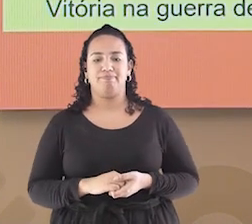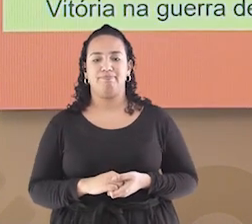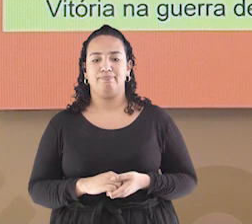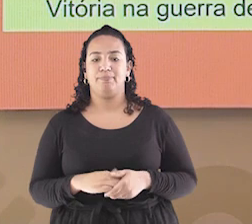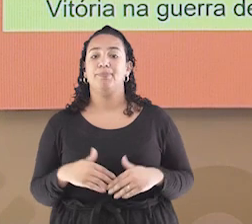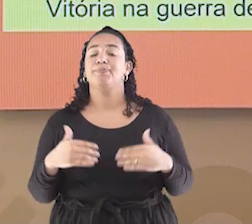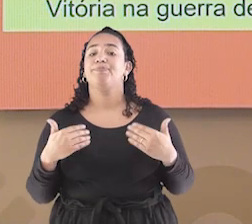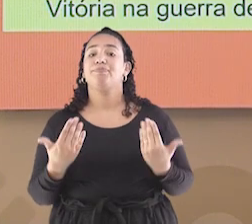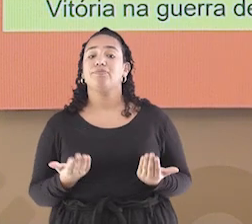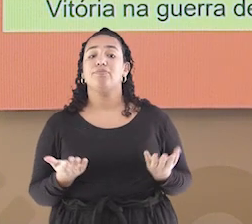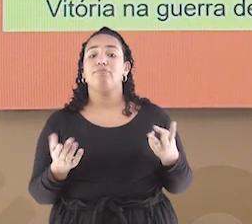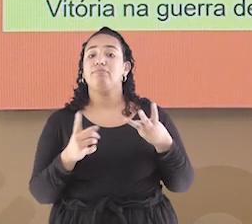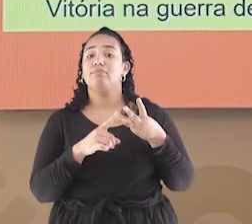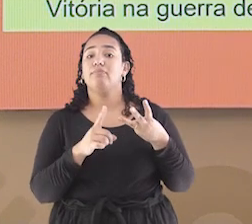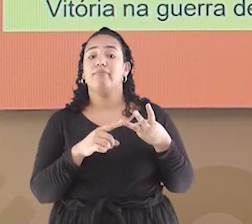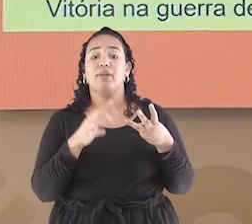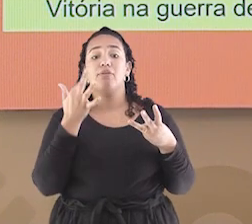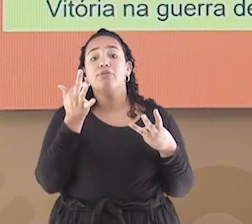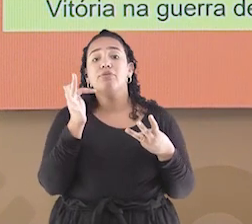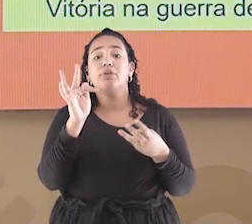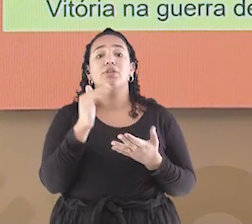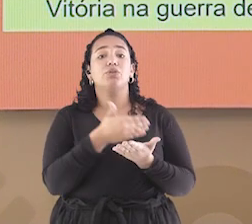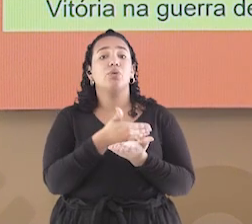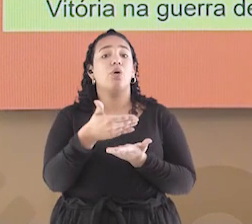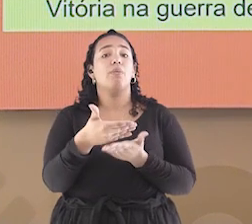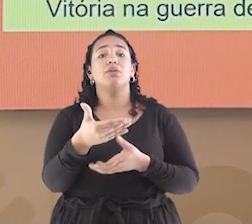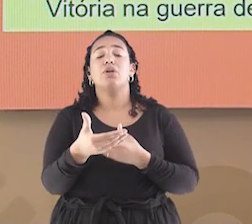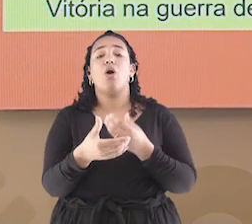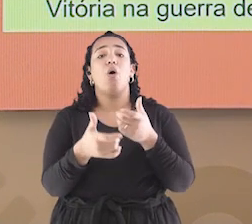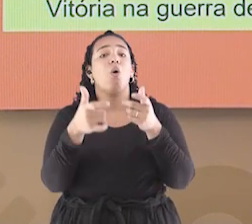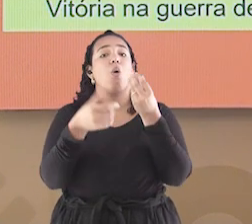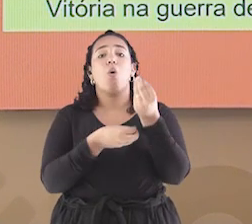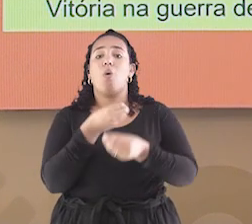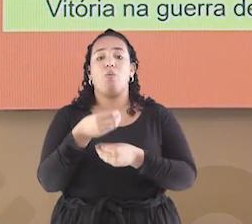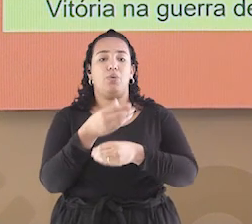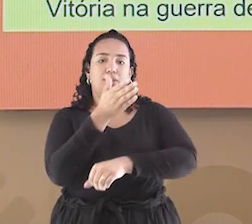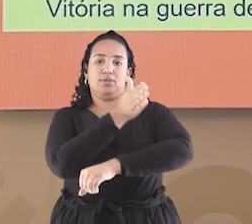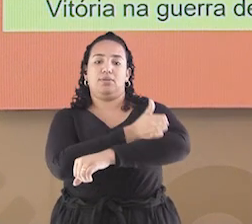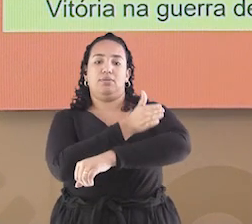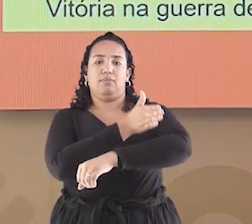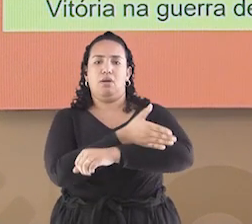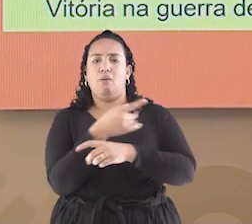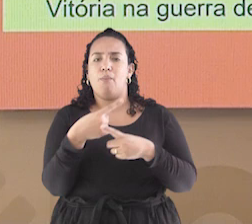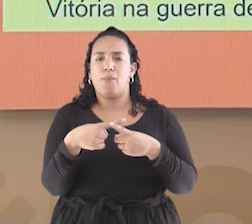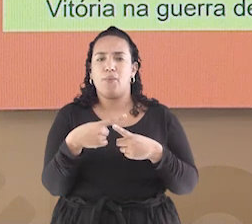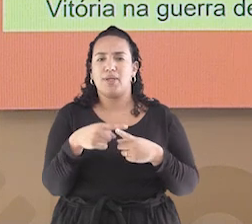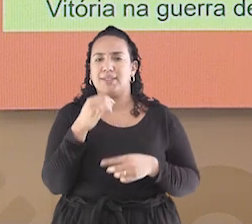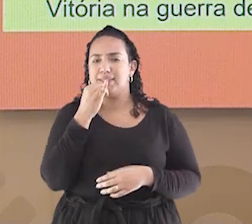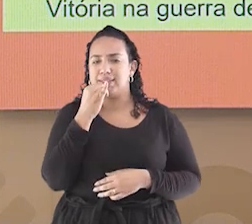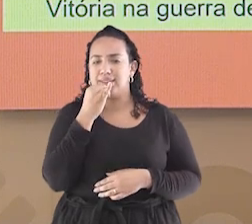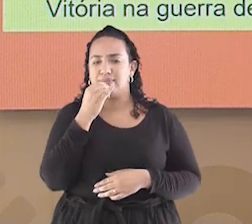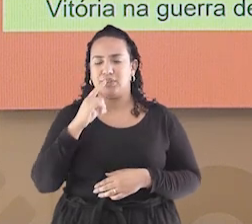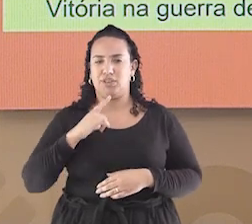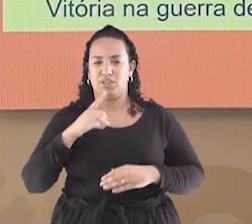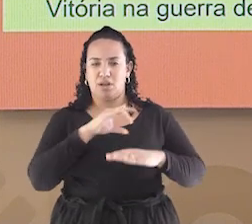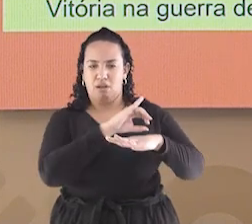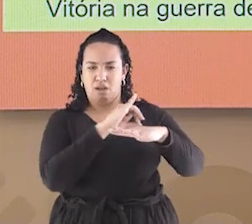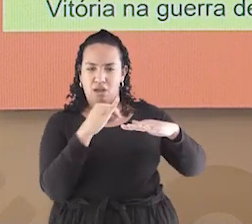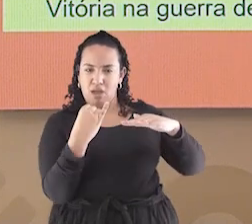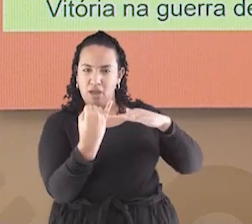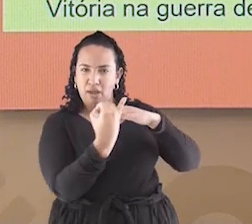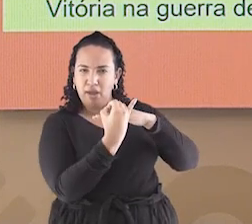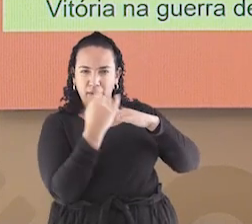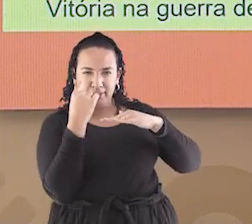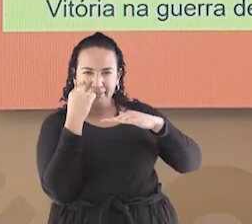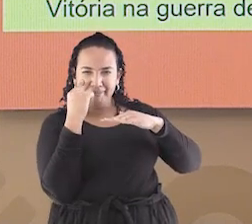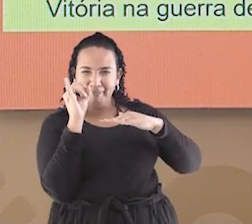unificação francesa vai começar ainda lá na Idade Média, por conta das constantes ameaças de invasão das Ilhas Britânicas, que é essa